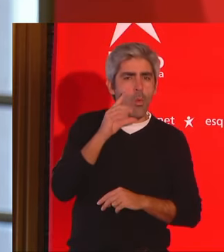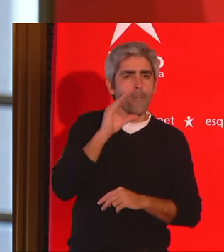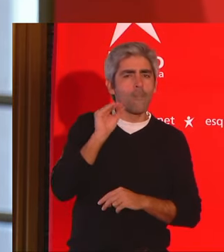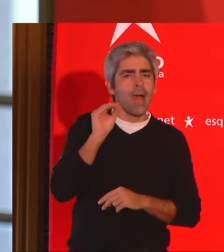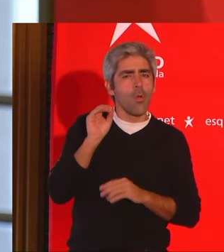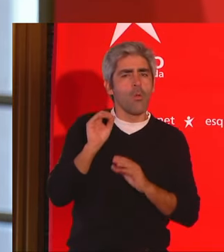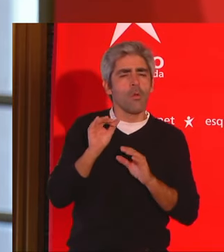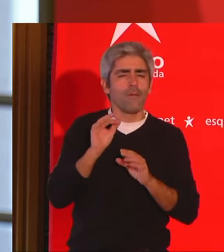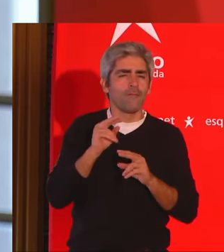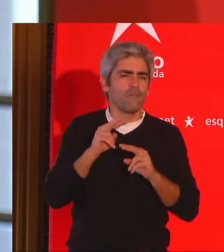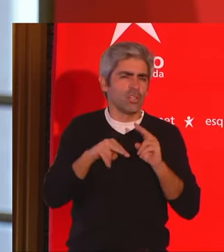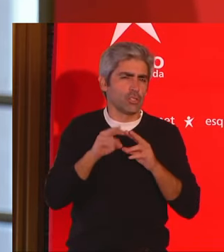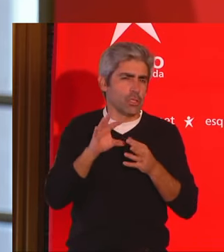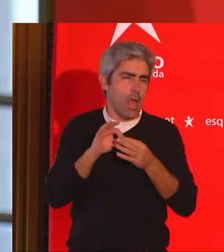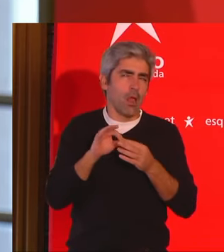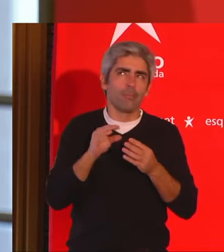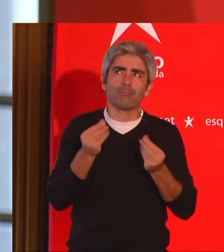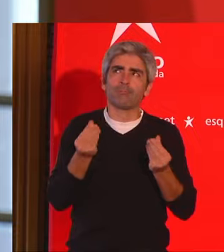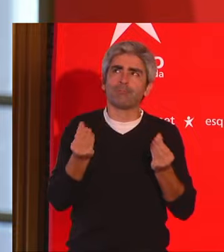fiscal,